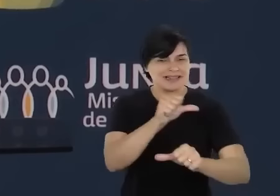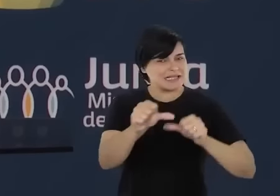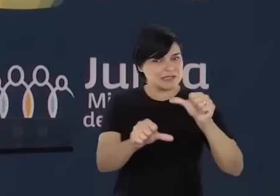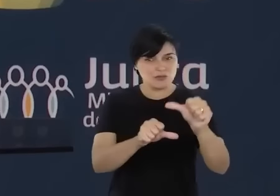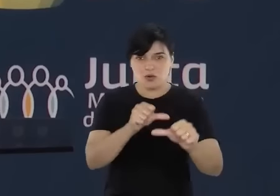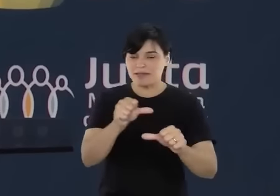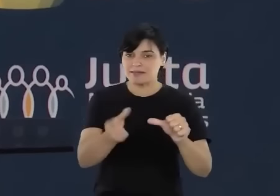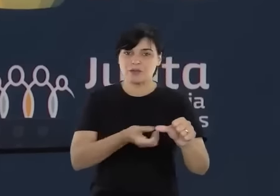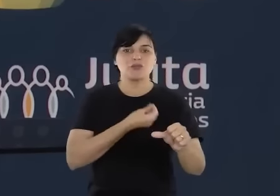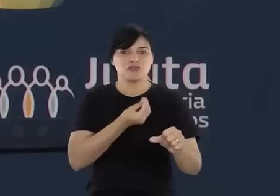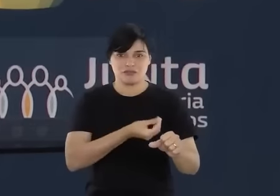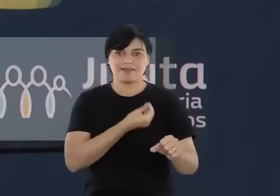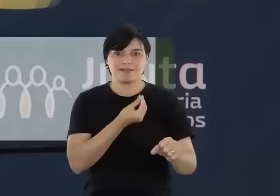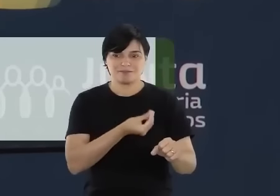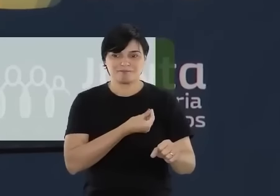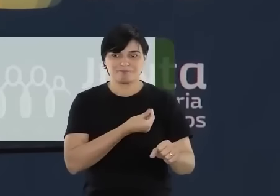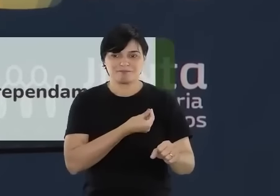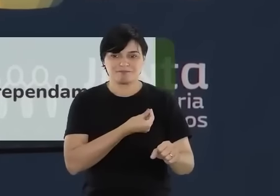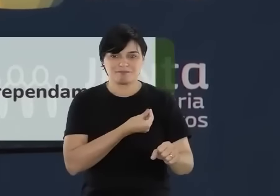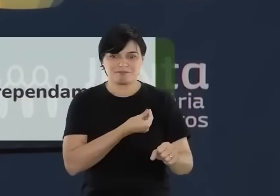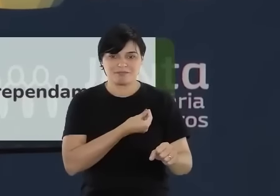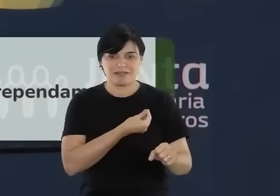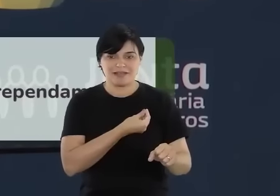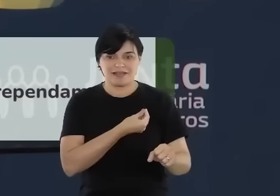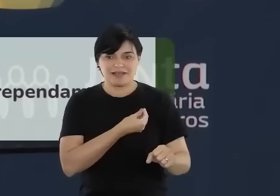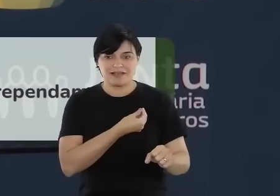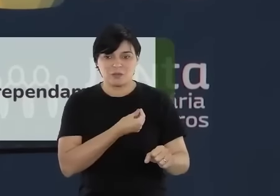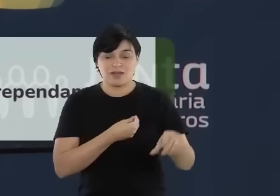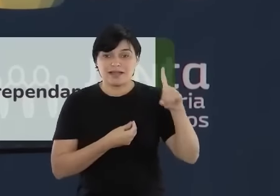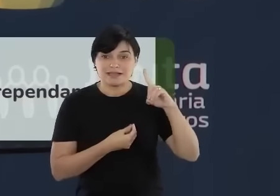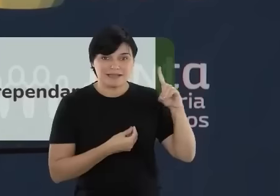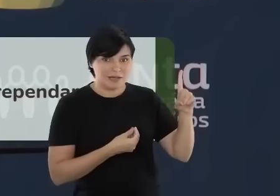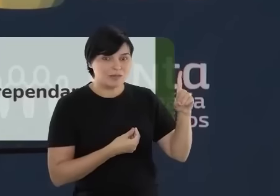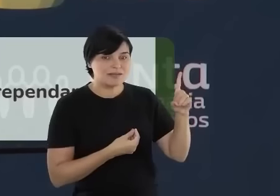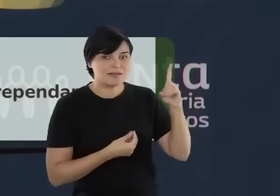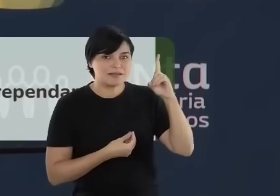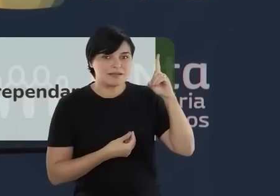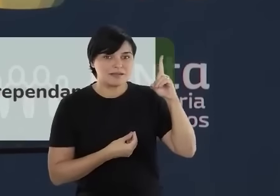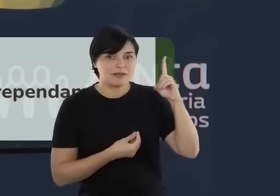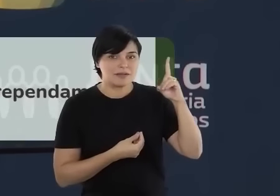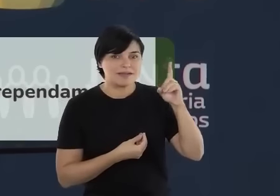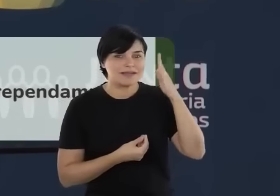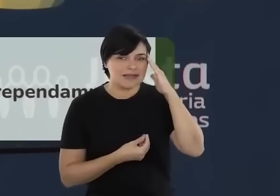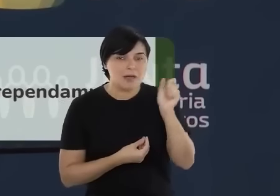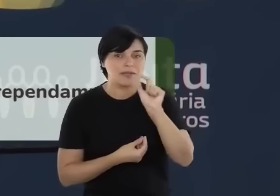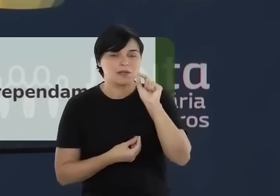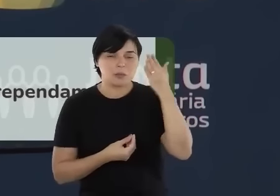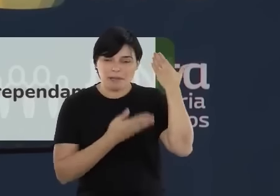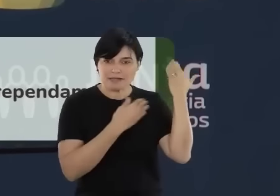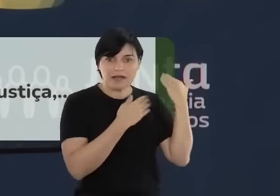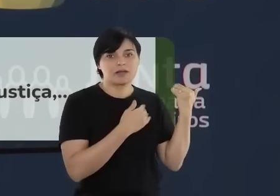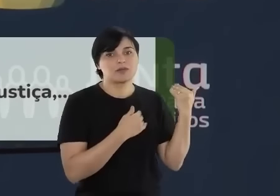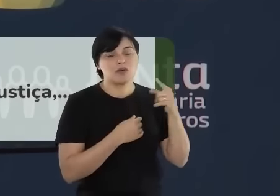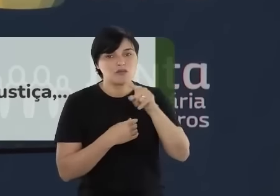ora não levou Deus em conta os tempos da ignorância agora porém notifica os homens que todos em toda parte